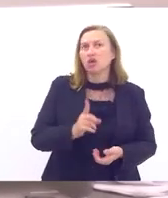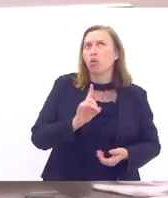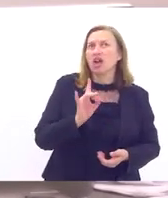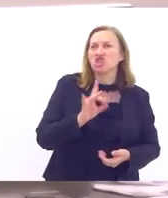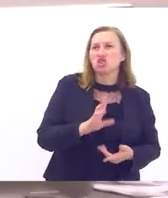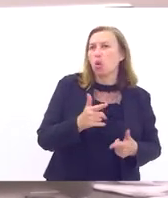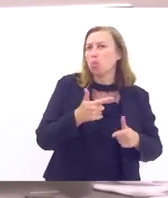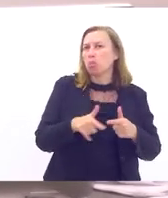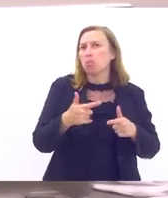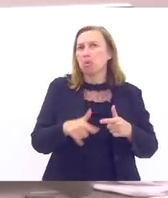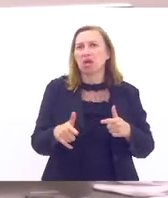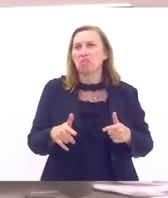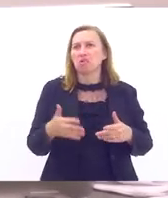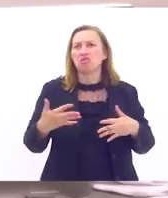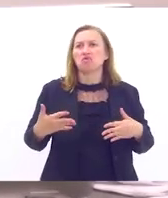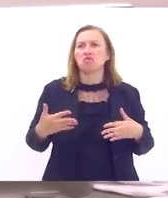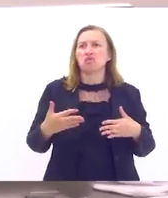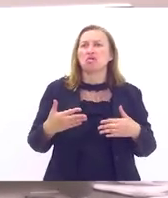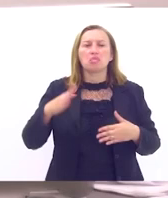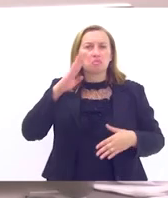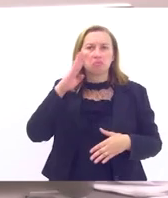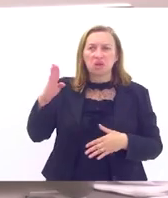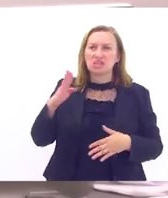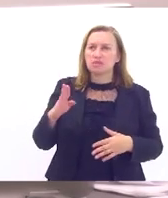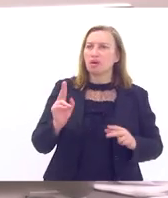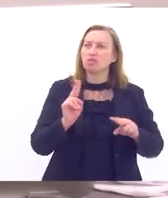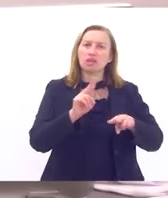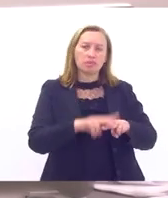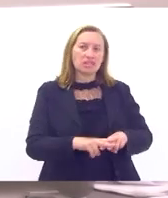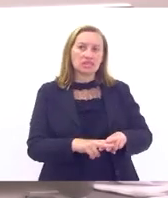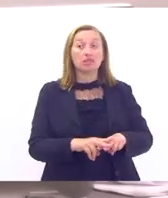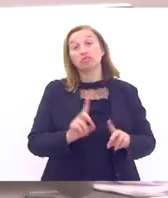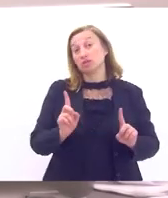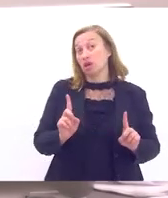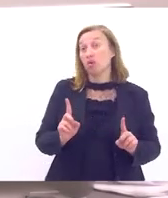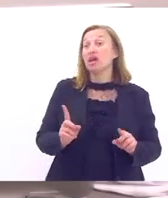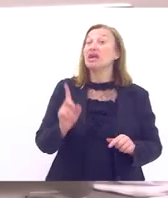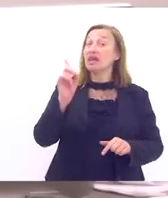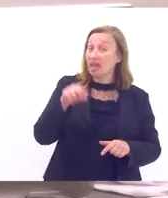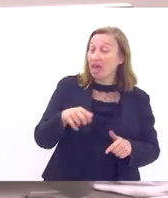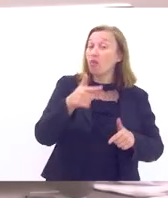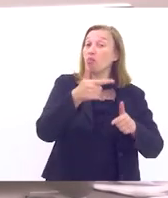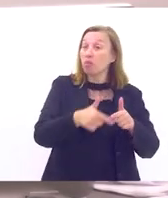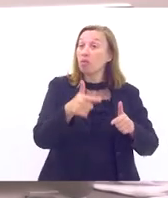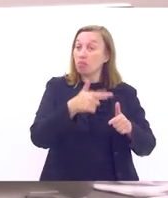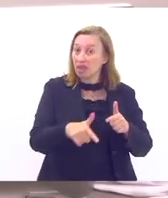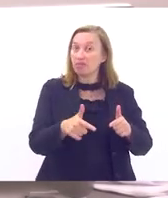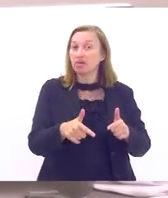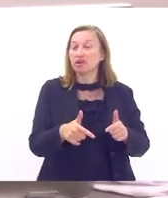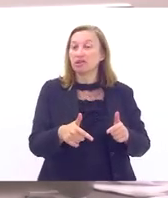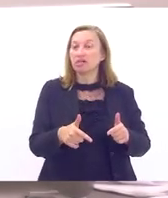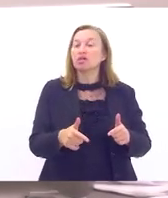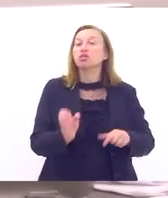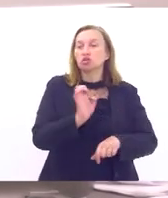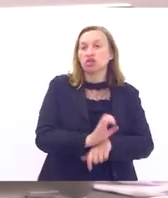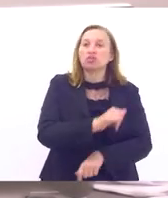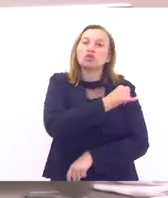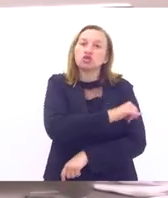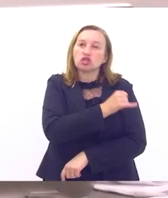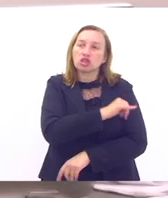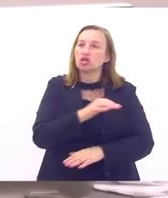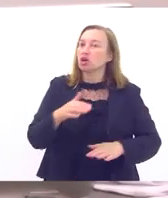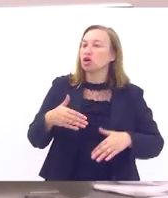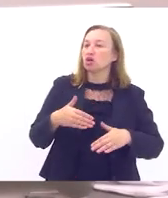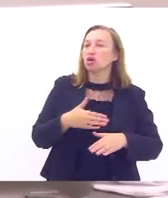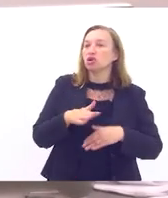problema específico, né, ou exclusivamente da prisão. Ele é o problema da tuberculose no estado do Rio de Janeiro. Sem a